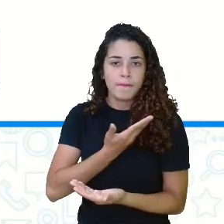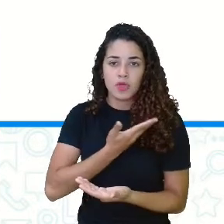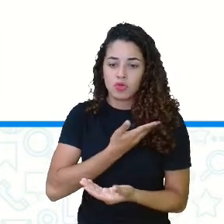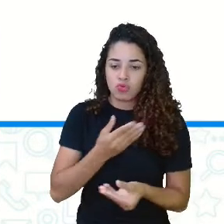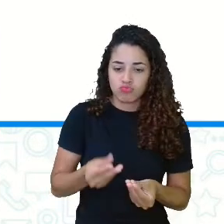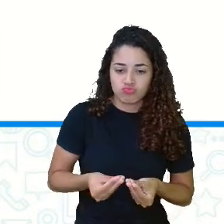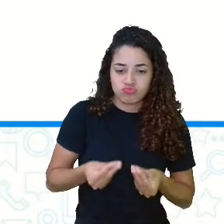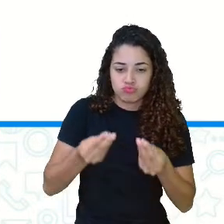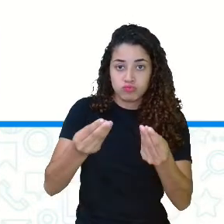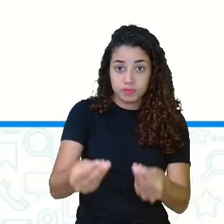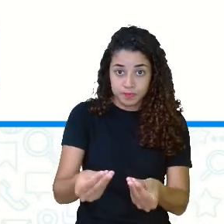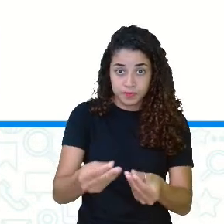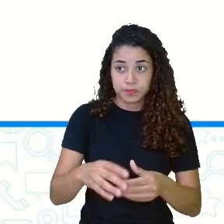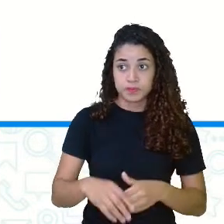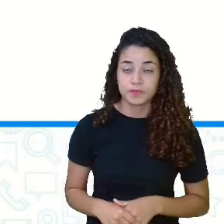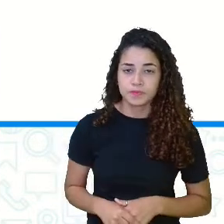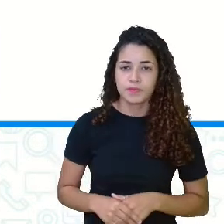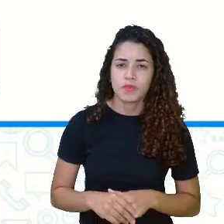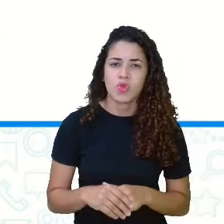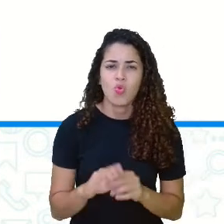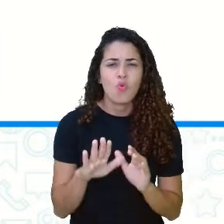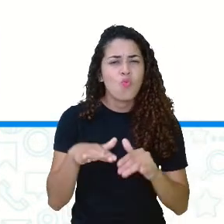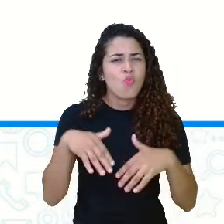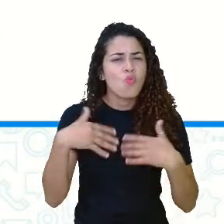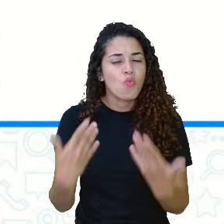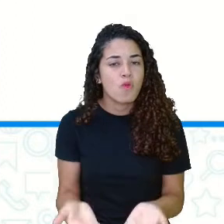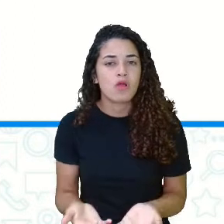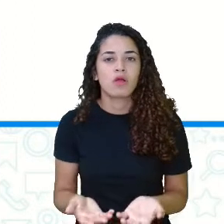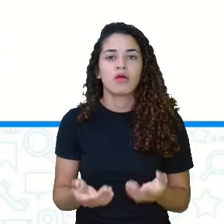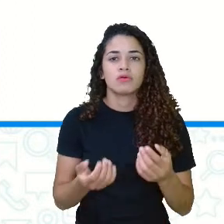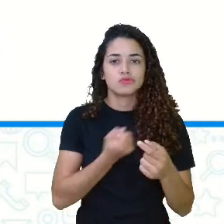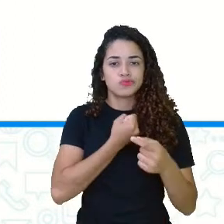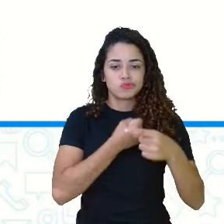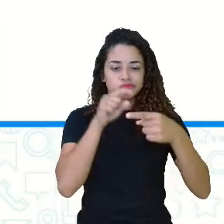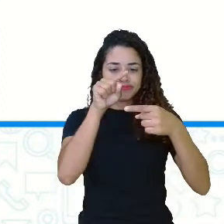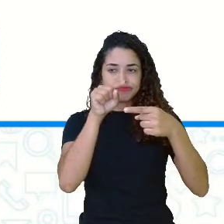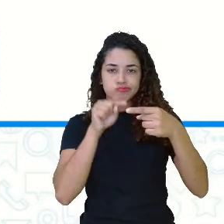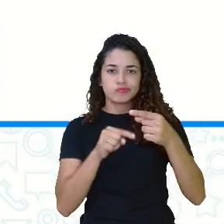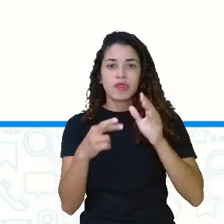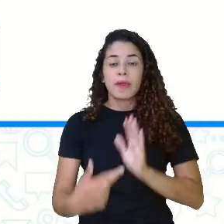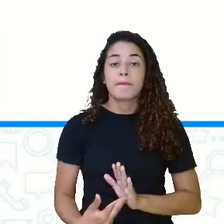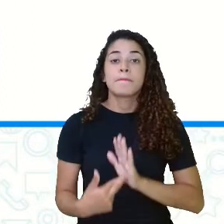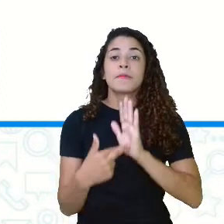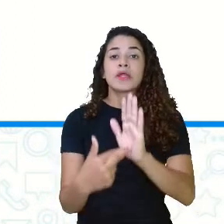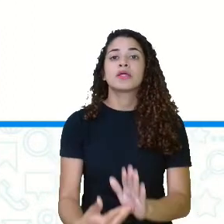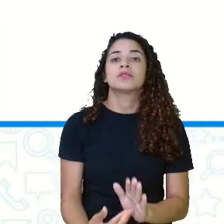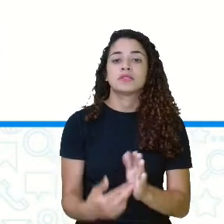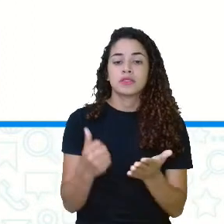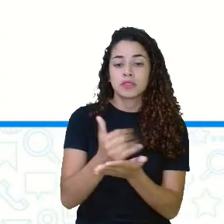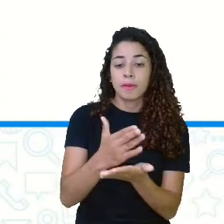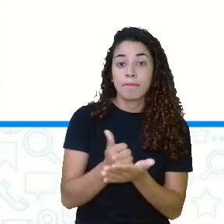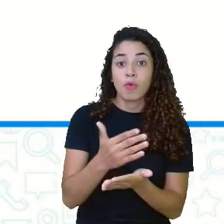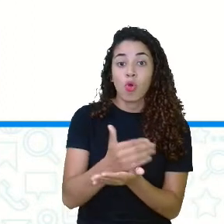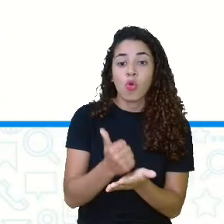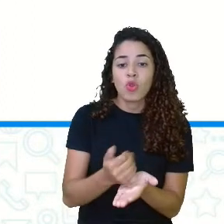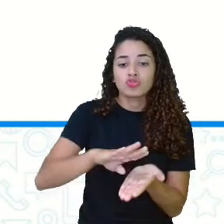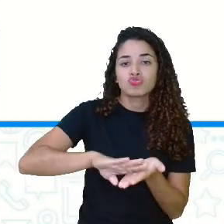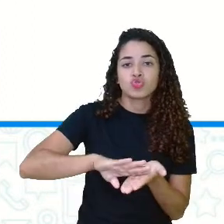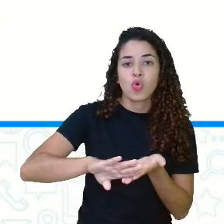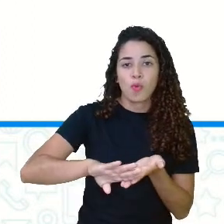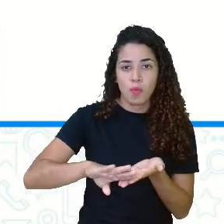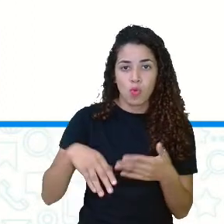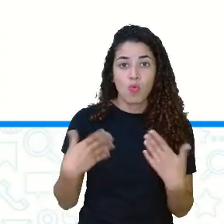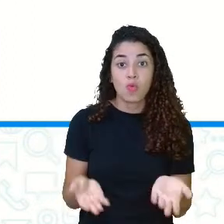colegas. Qual a fração que representa o bolo que